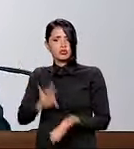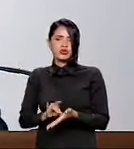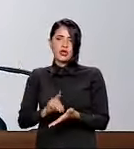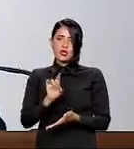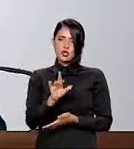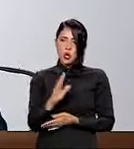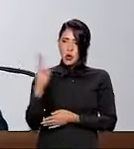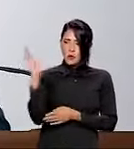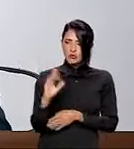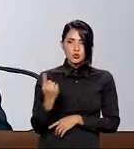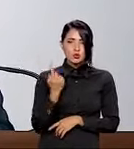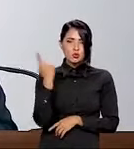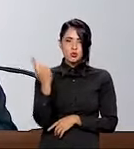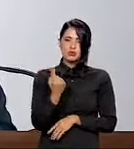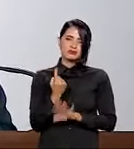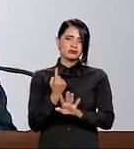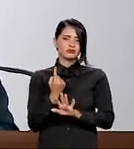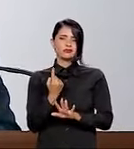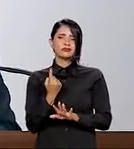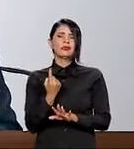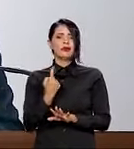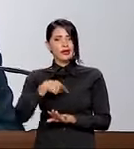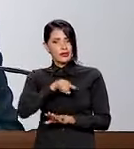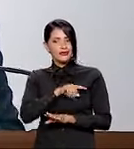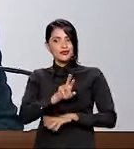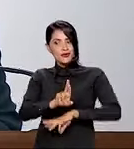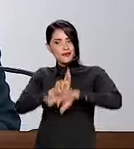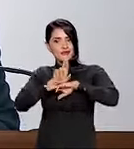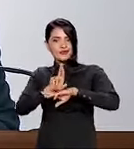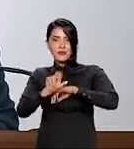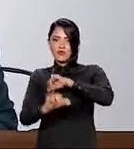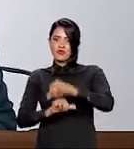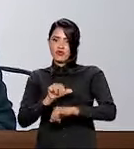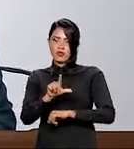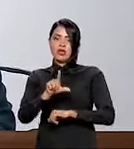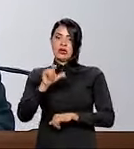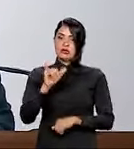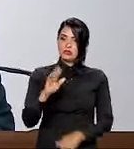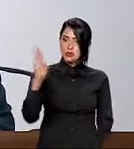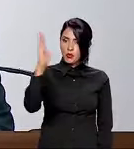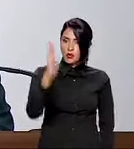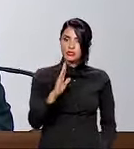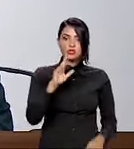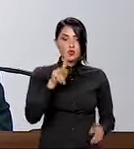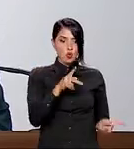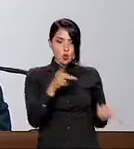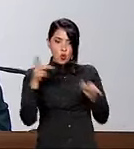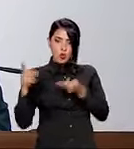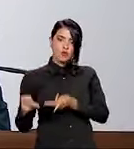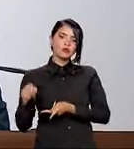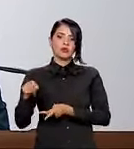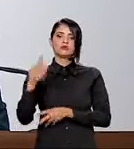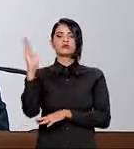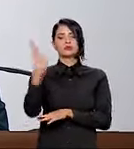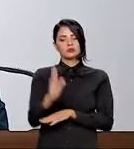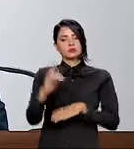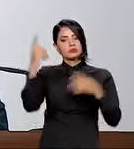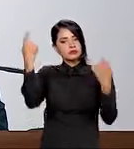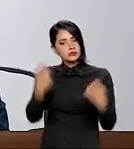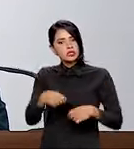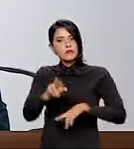Brasil estar lá sozinho. O Brasil, para ir lá, nós temos que mudar a representatividade. Se o Brasil for convidado, o Brasil tem que